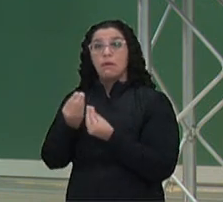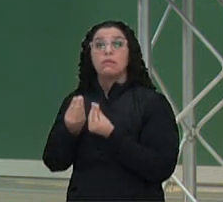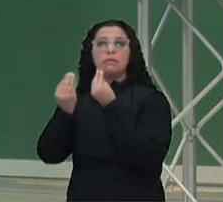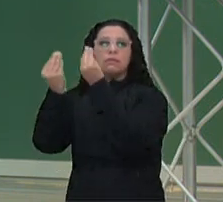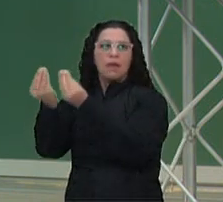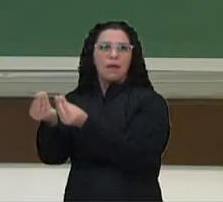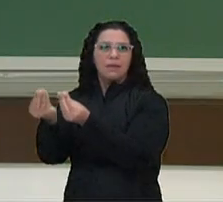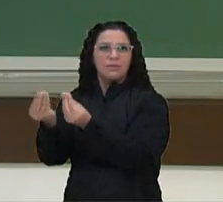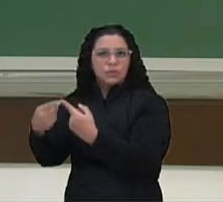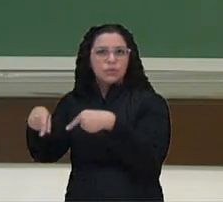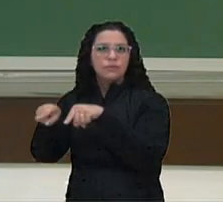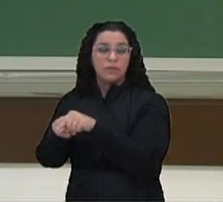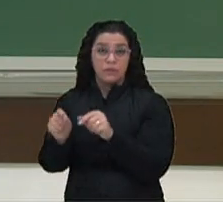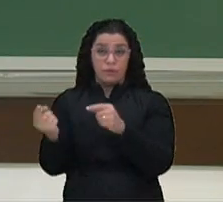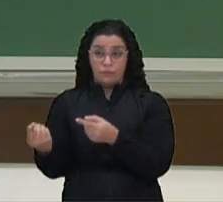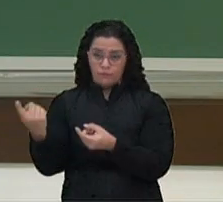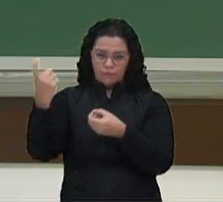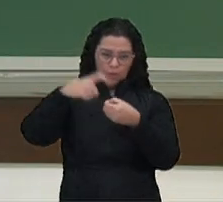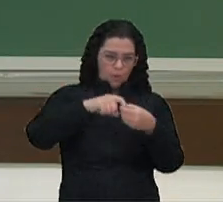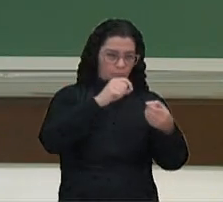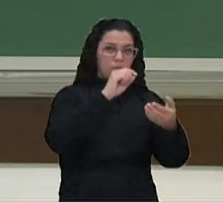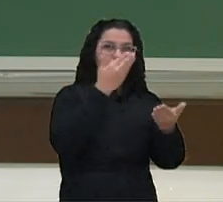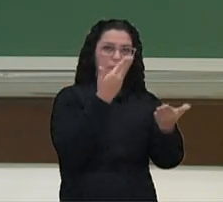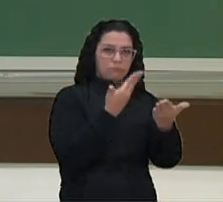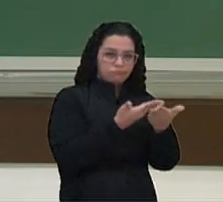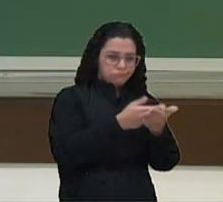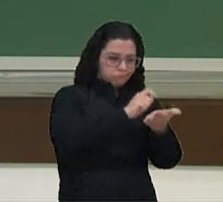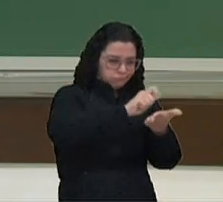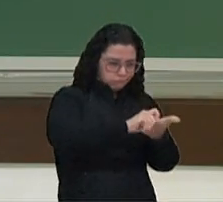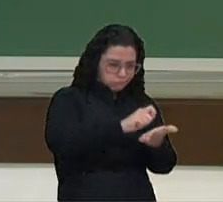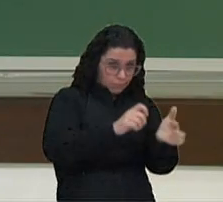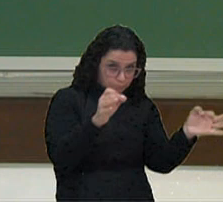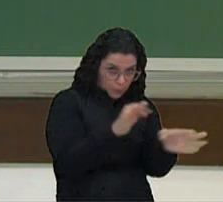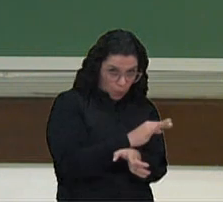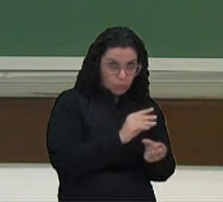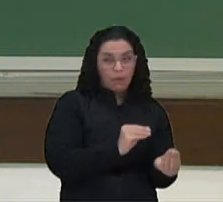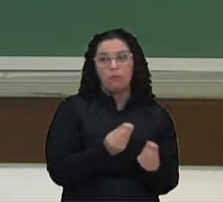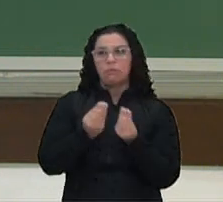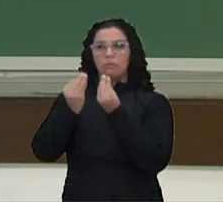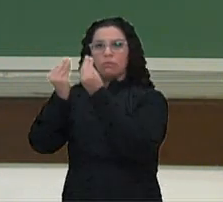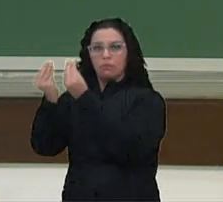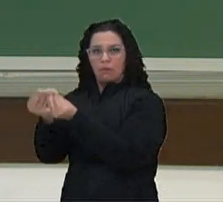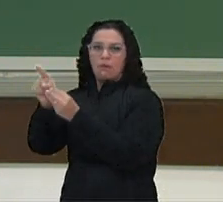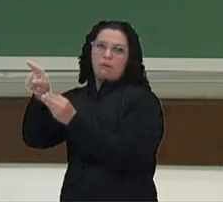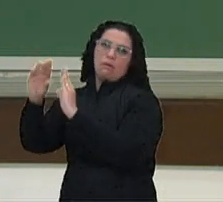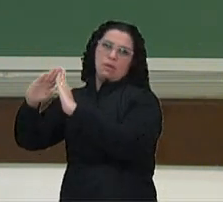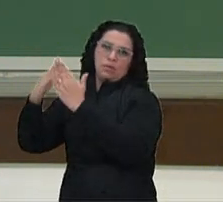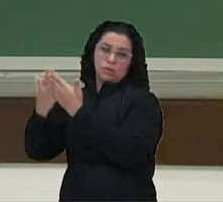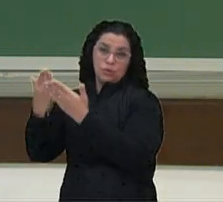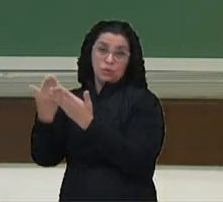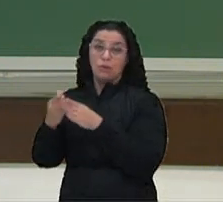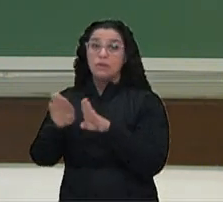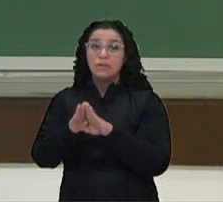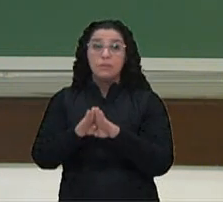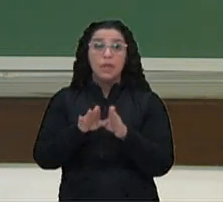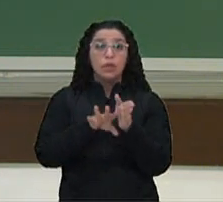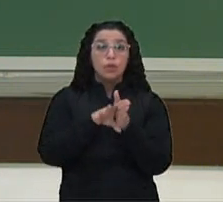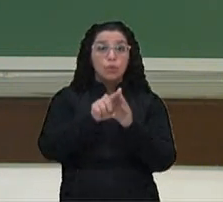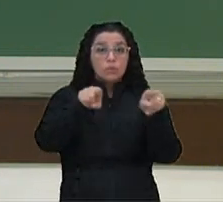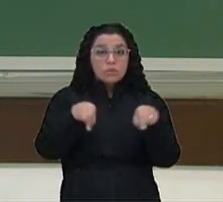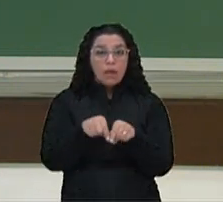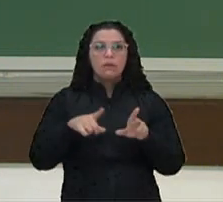entregar, tá ok? E dizendo também que sempre tem tudo disponível na plataforma do Google Classroom para vocês,